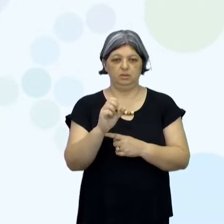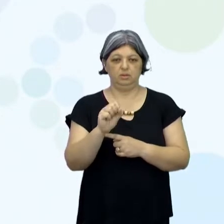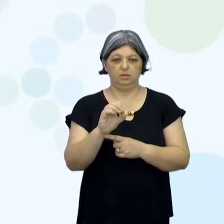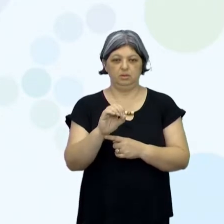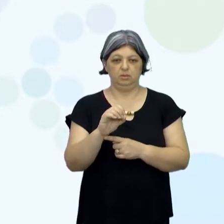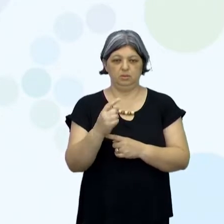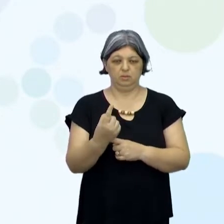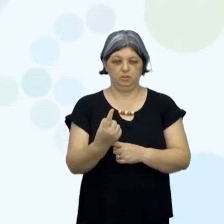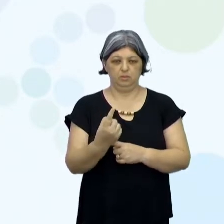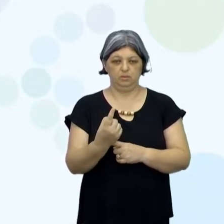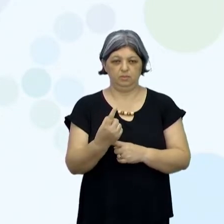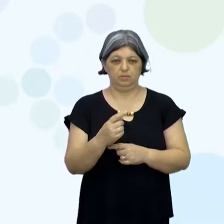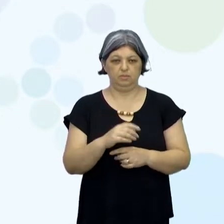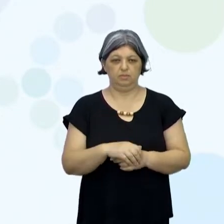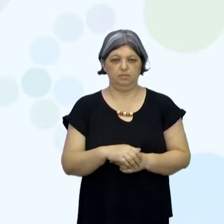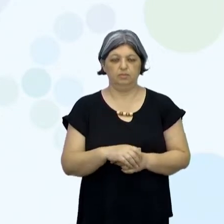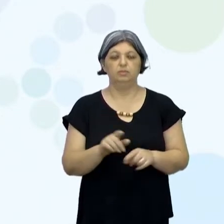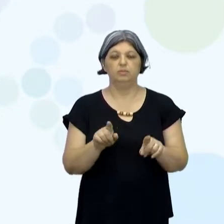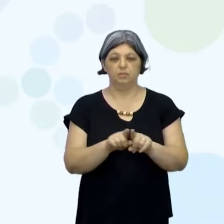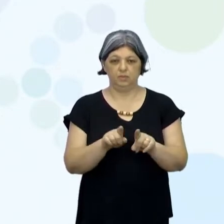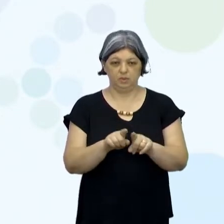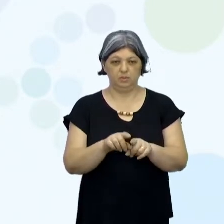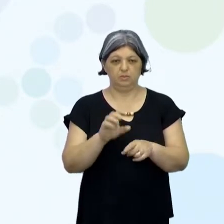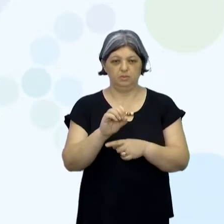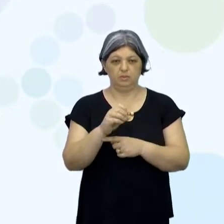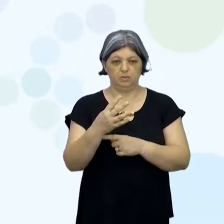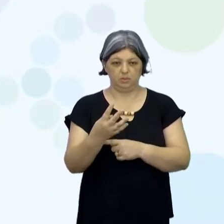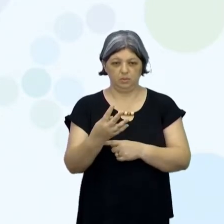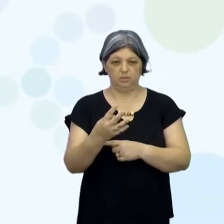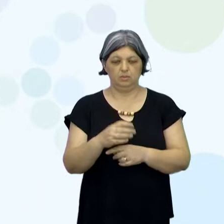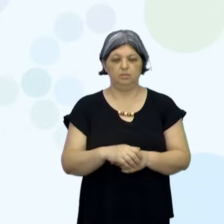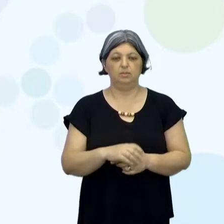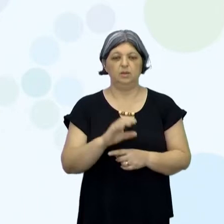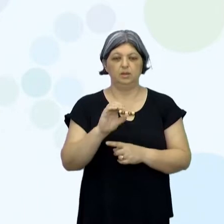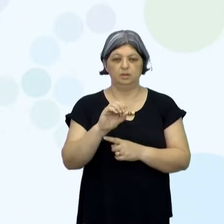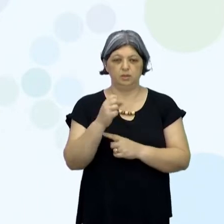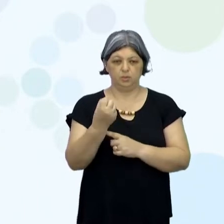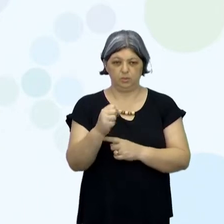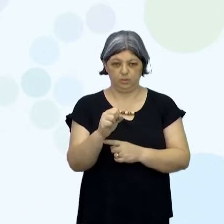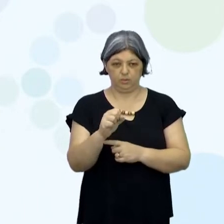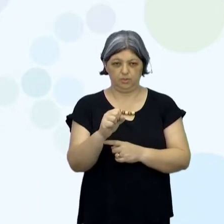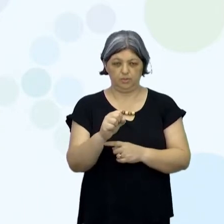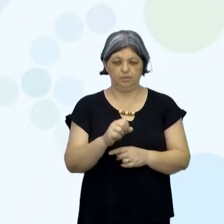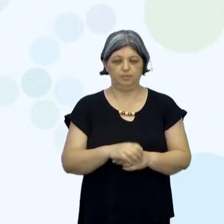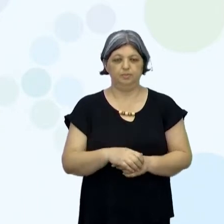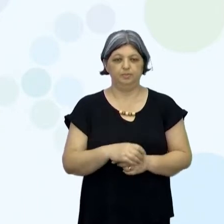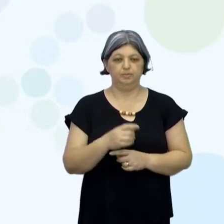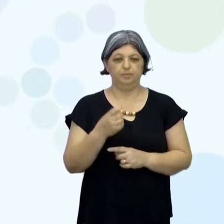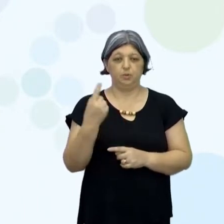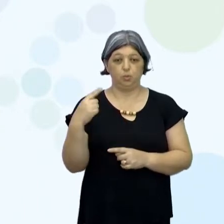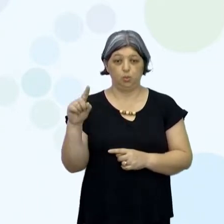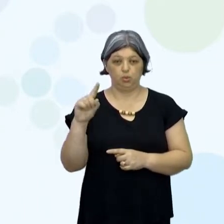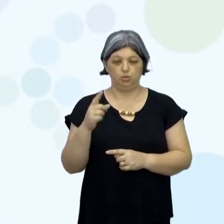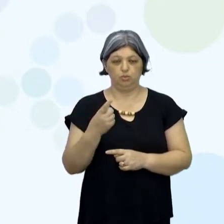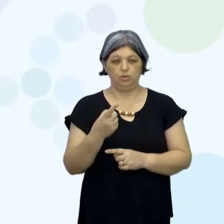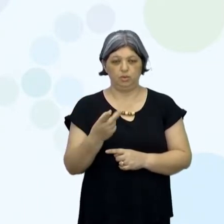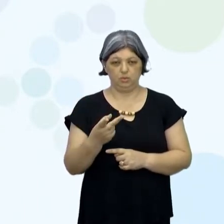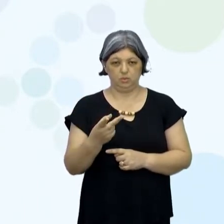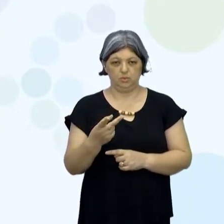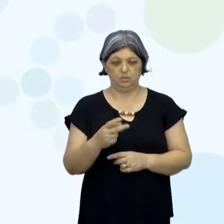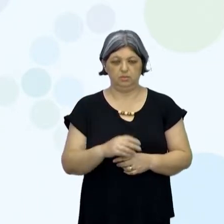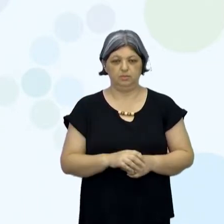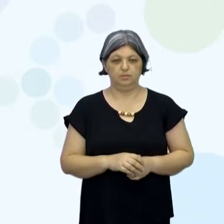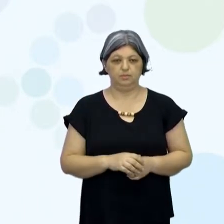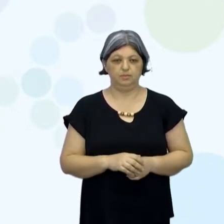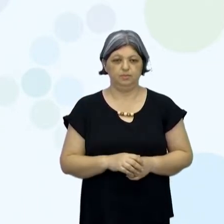EMIFCHS 01, também a 04, também a 08 e por último aí a 12,